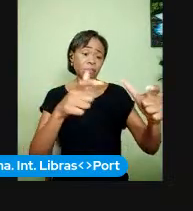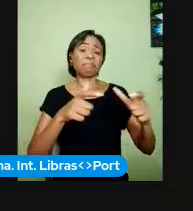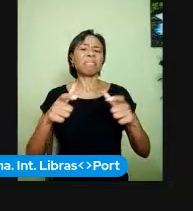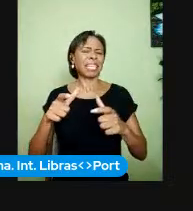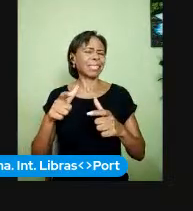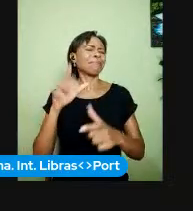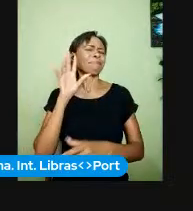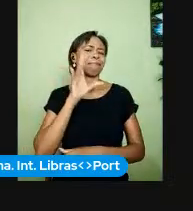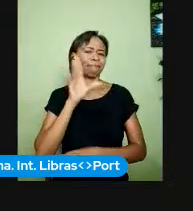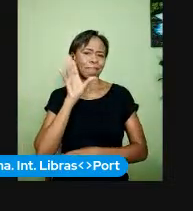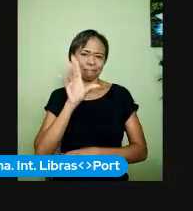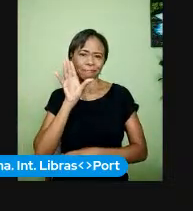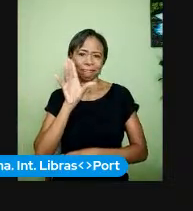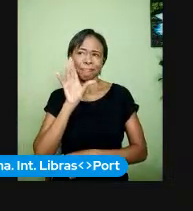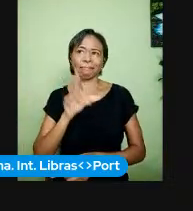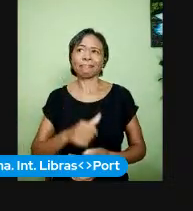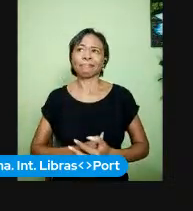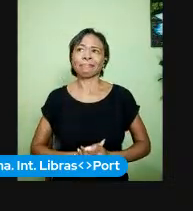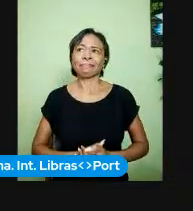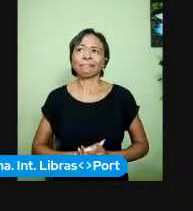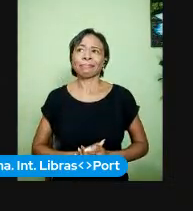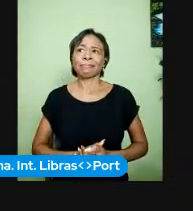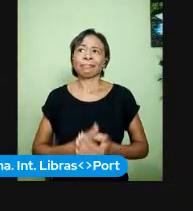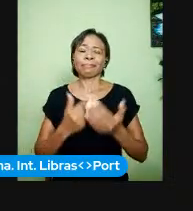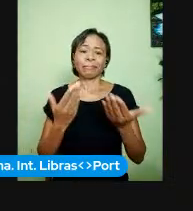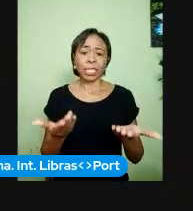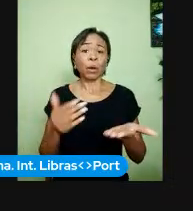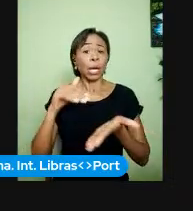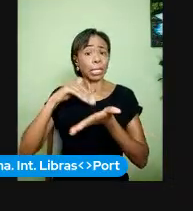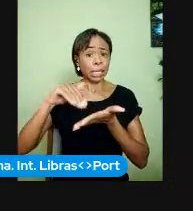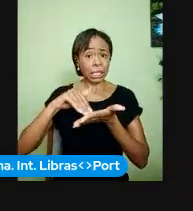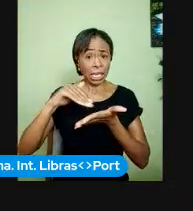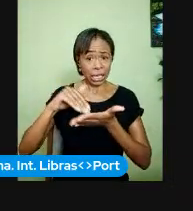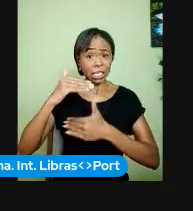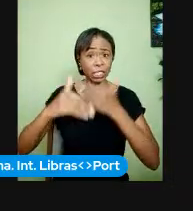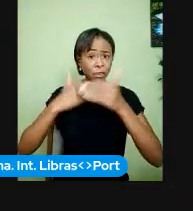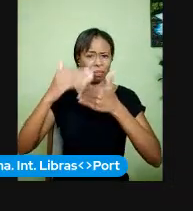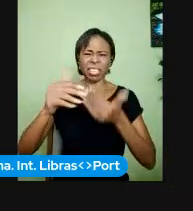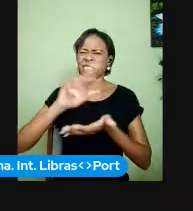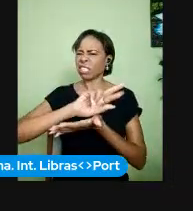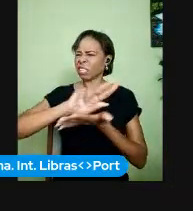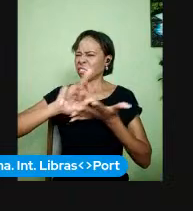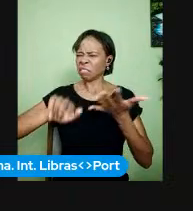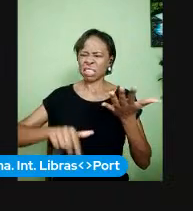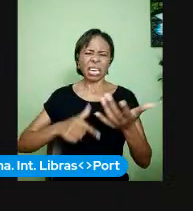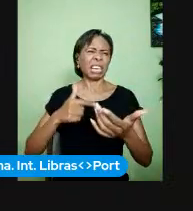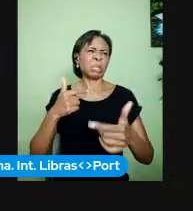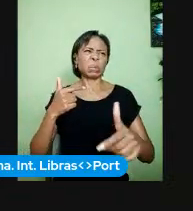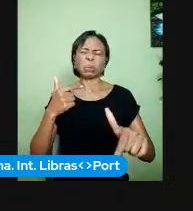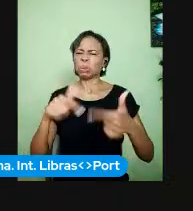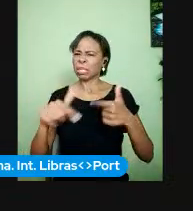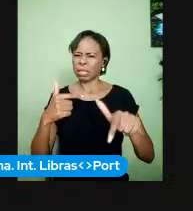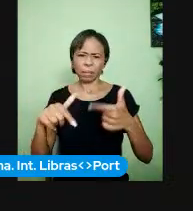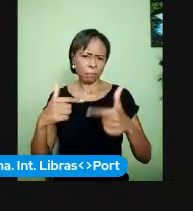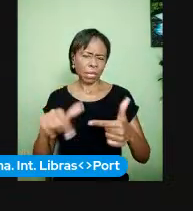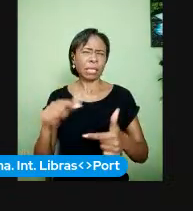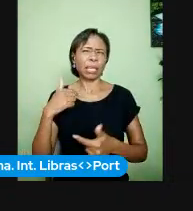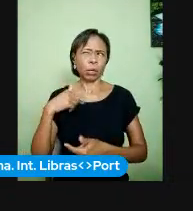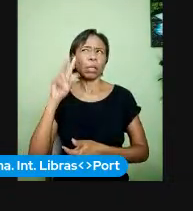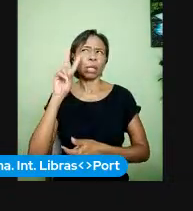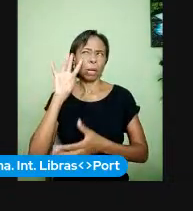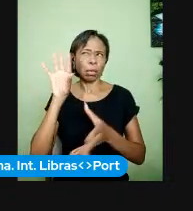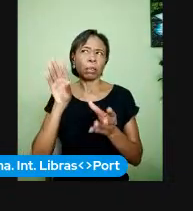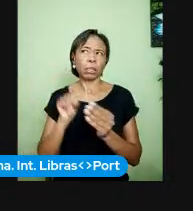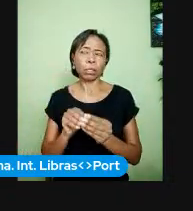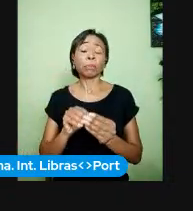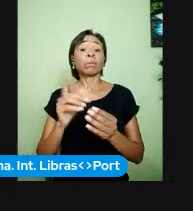legal. Então, a Secretaria de Desenvolvimento tem várias ações, né? Isso é o que eu estou lembrando. Aí, voltando ao mercado